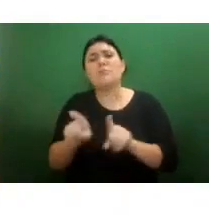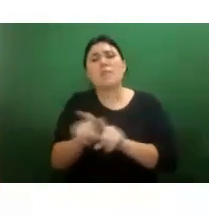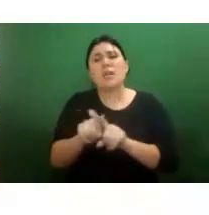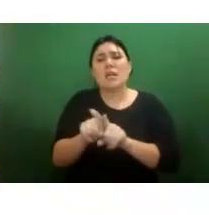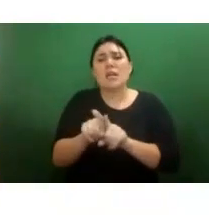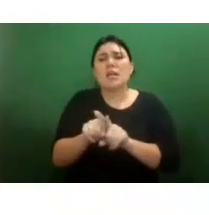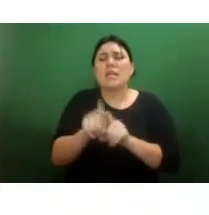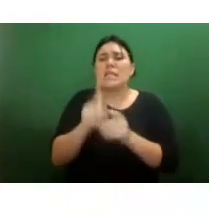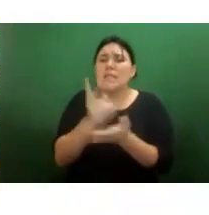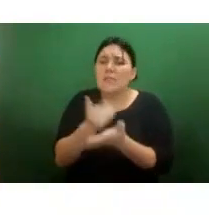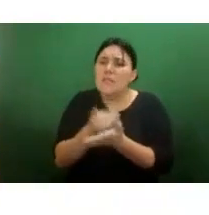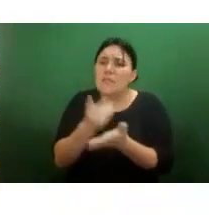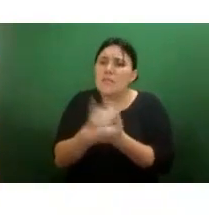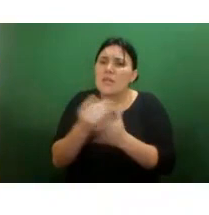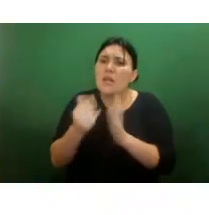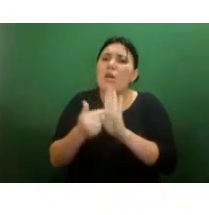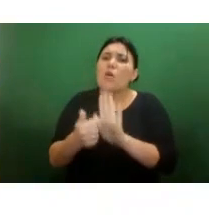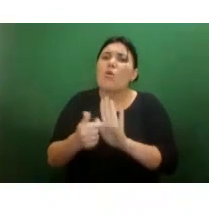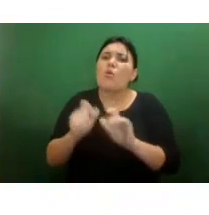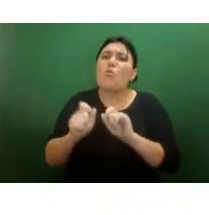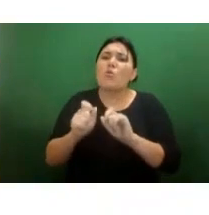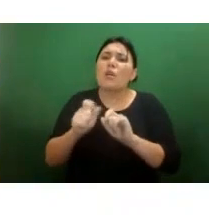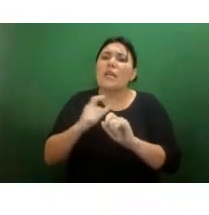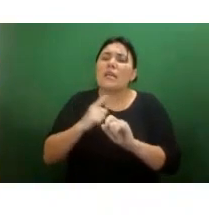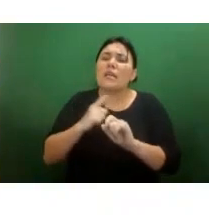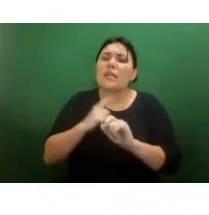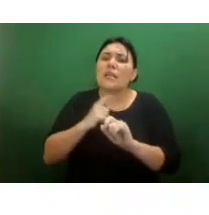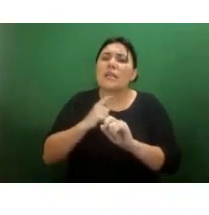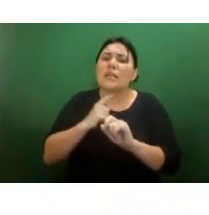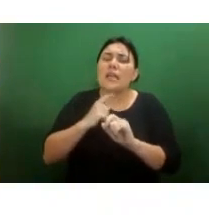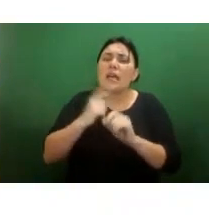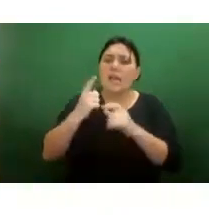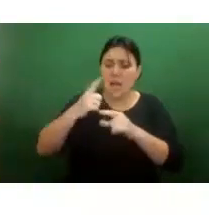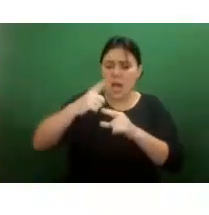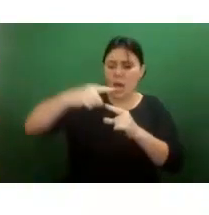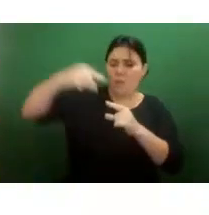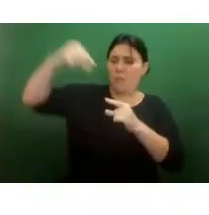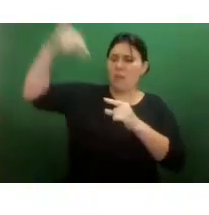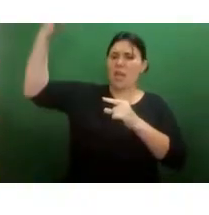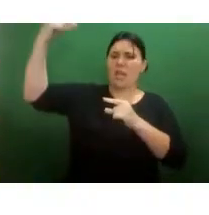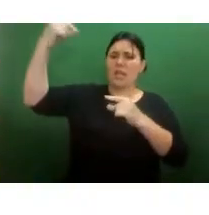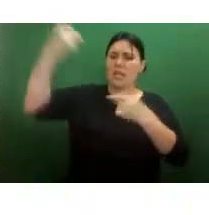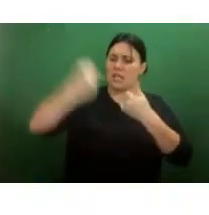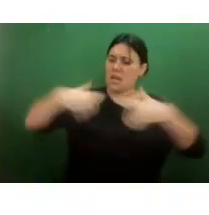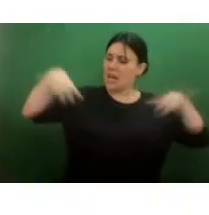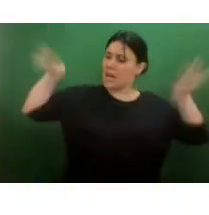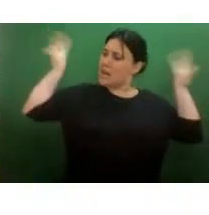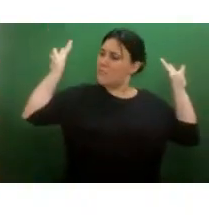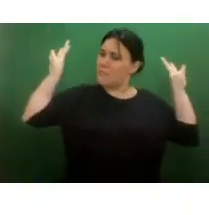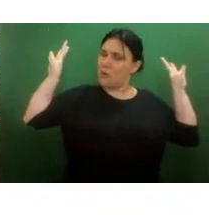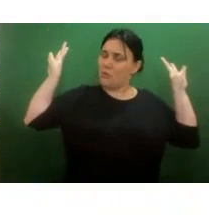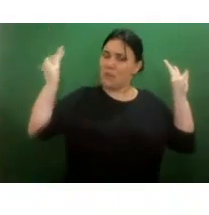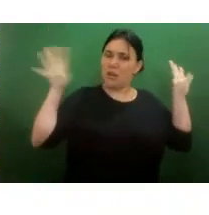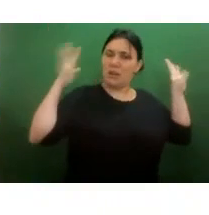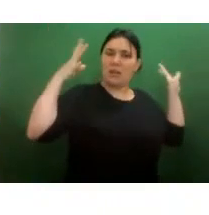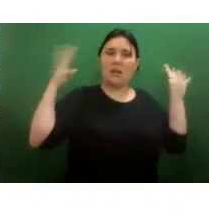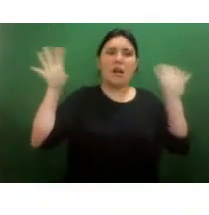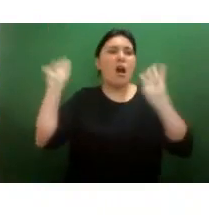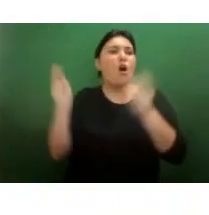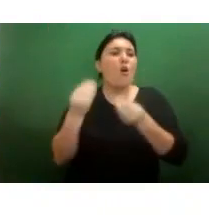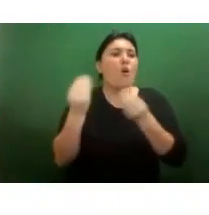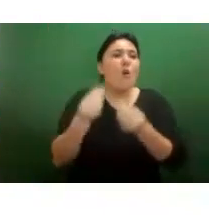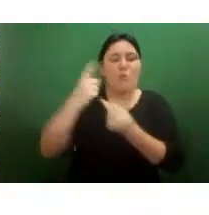praticamente todas, né? As penas e plumas, como são as penas e plumas? Como é que nós vamos